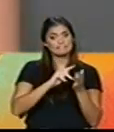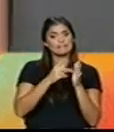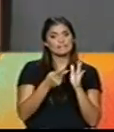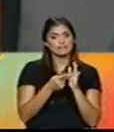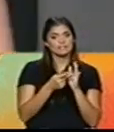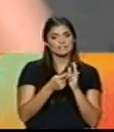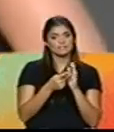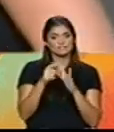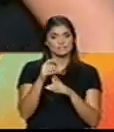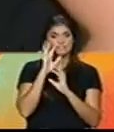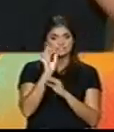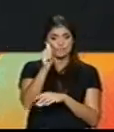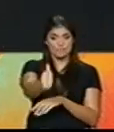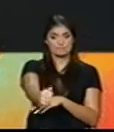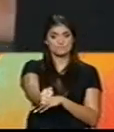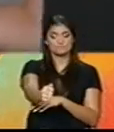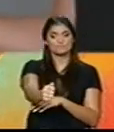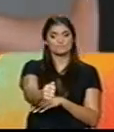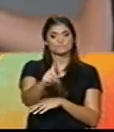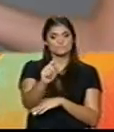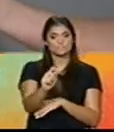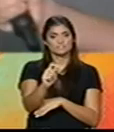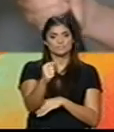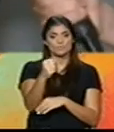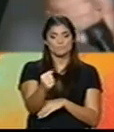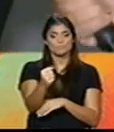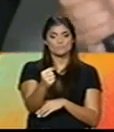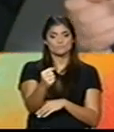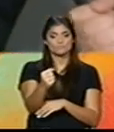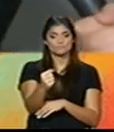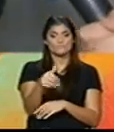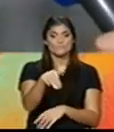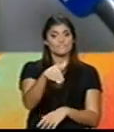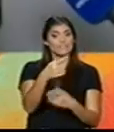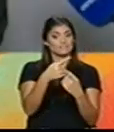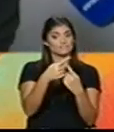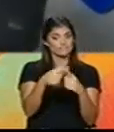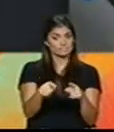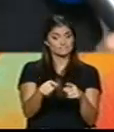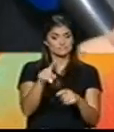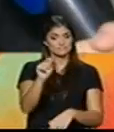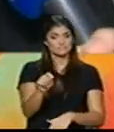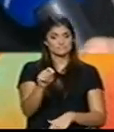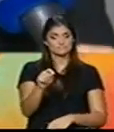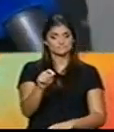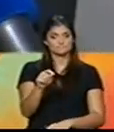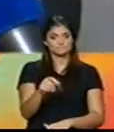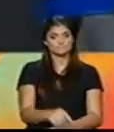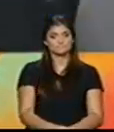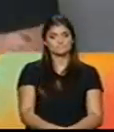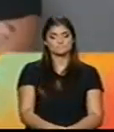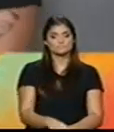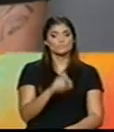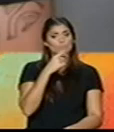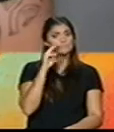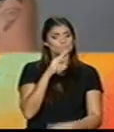é de lançar com o braço esticado, uhum, pulso fixo. É o que vai fazer toda a diferença. A ideia é que o machado dê uma volta completa. Ok. Podemos